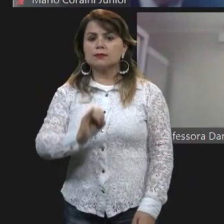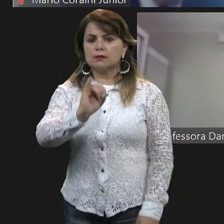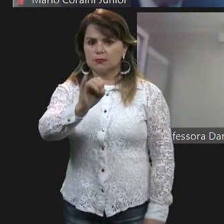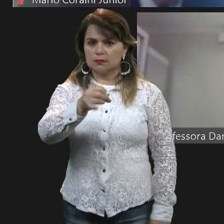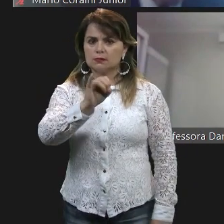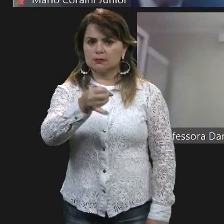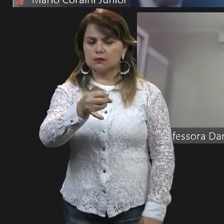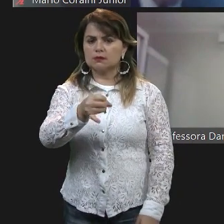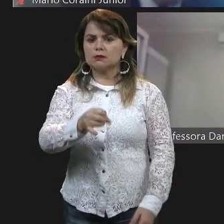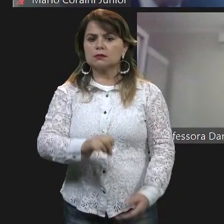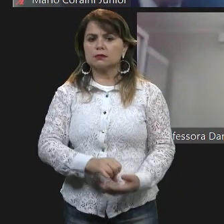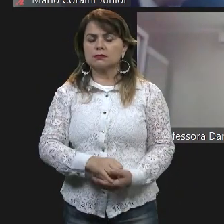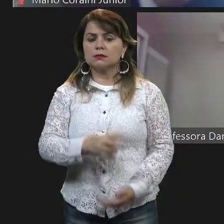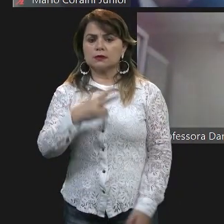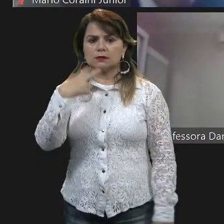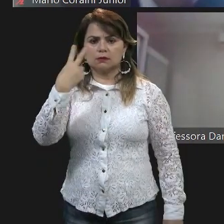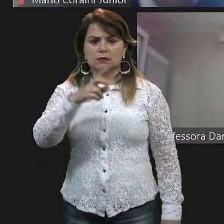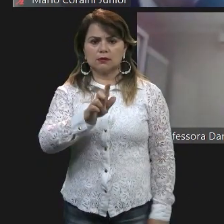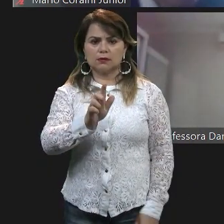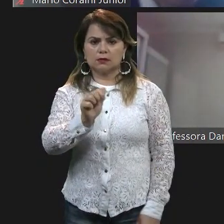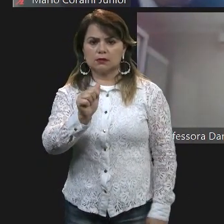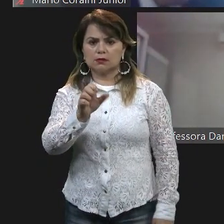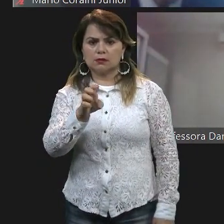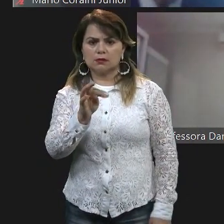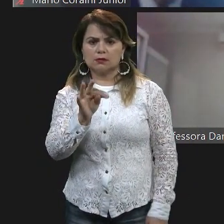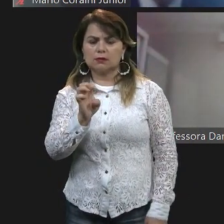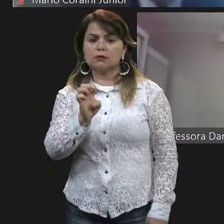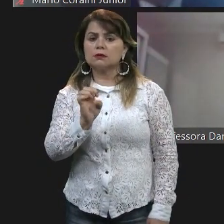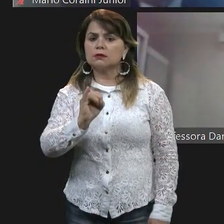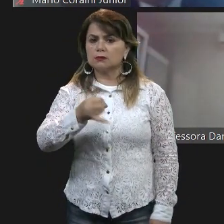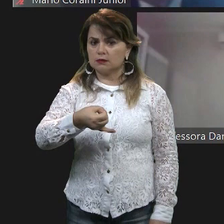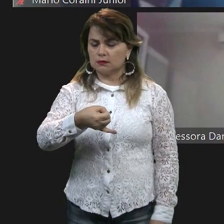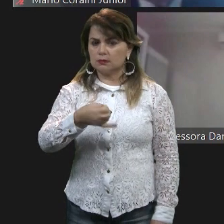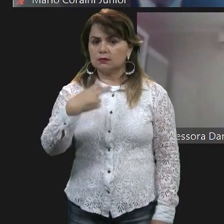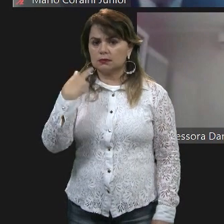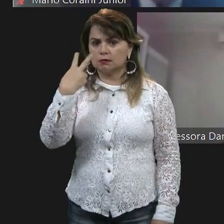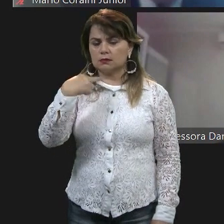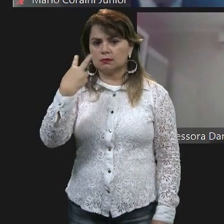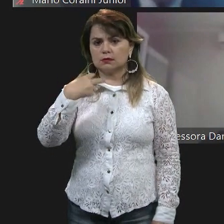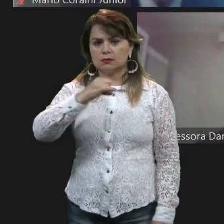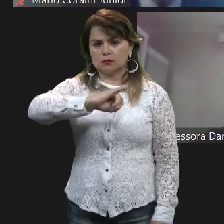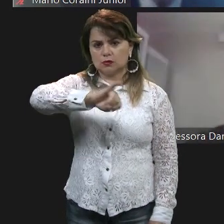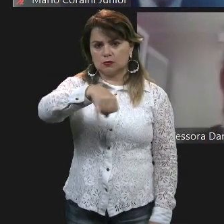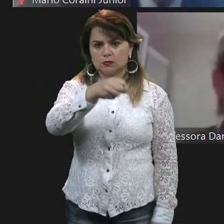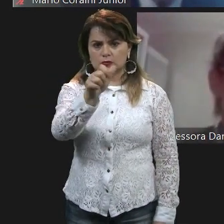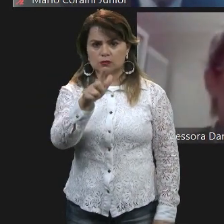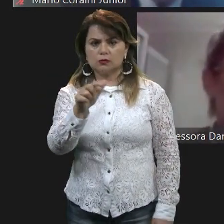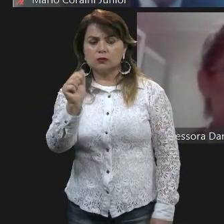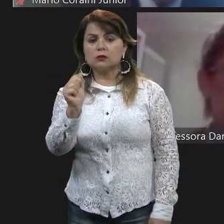Sim. Vereador Evandro Galete. Sim. Vereador João Dubar.